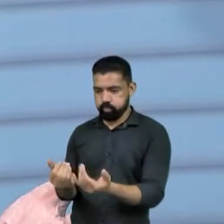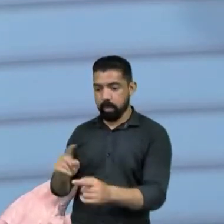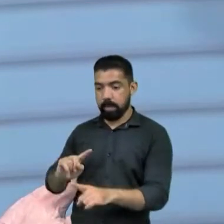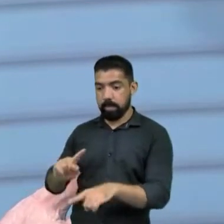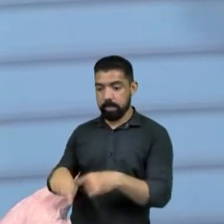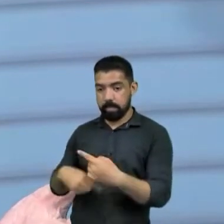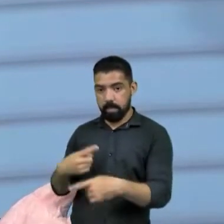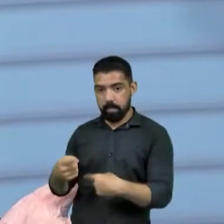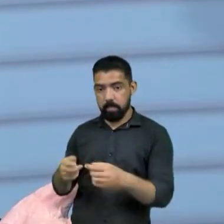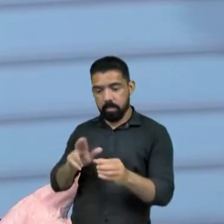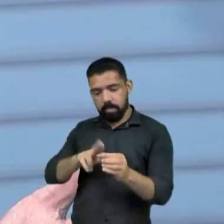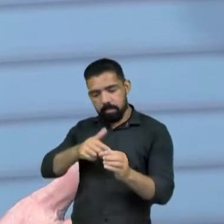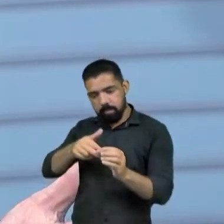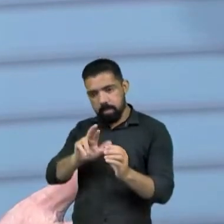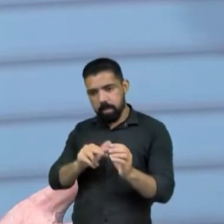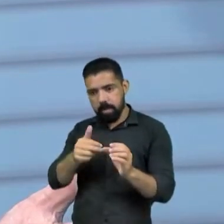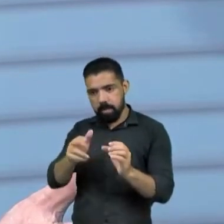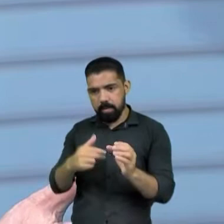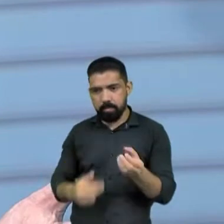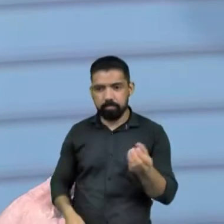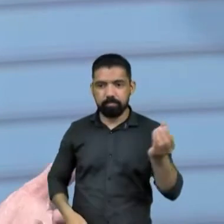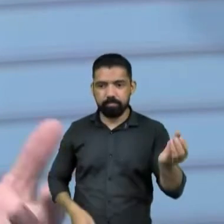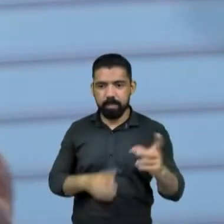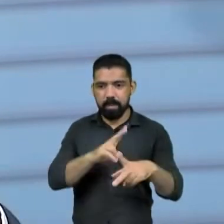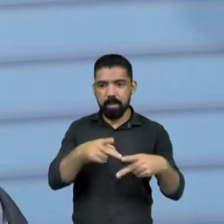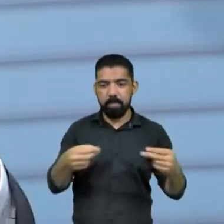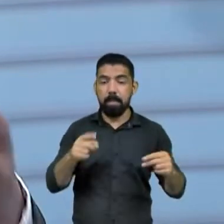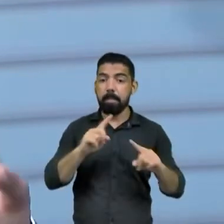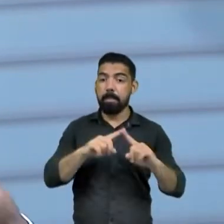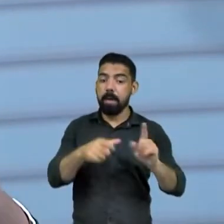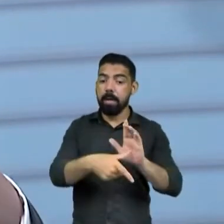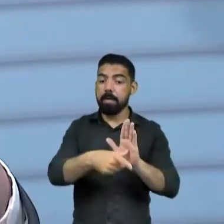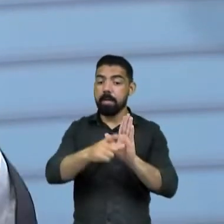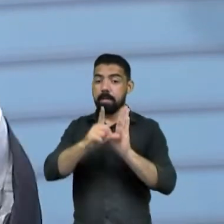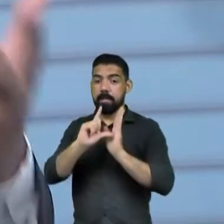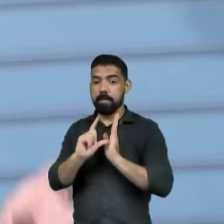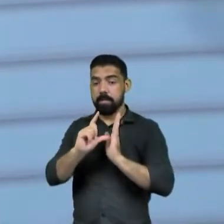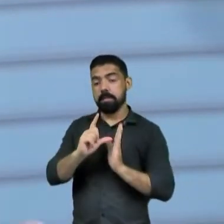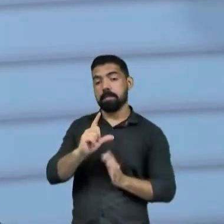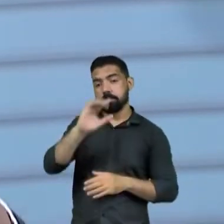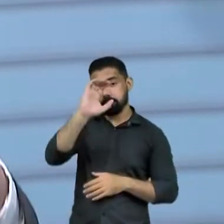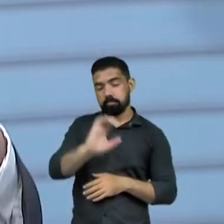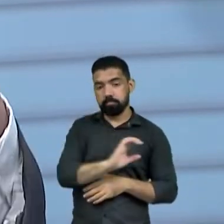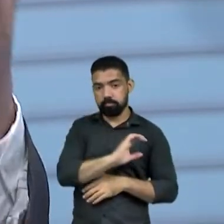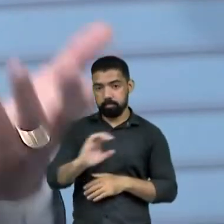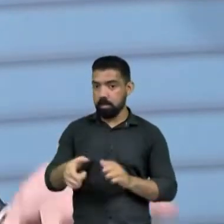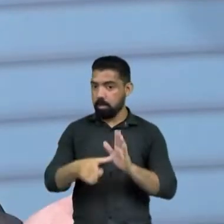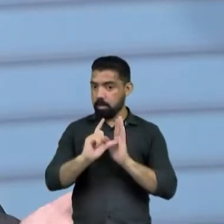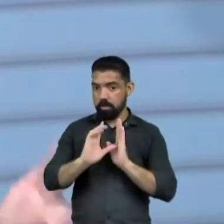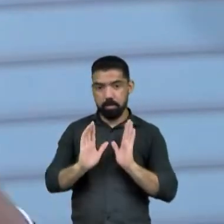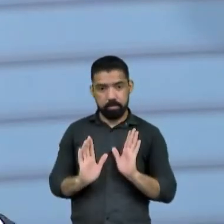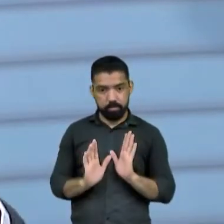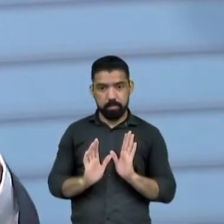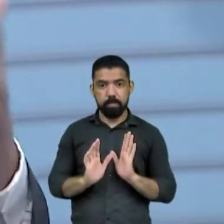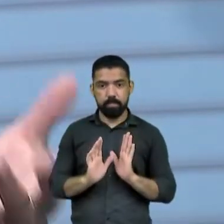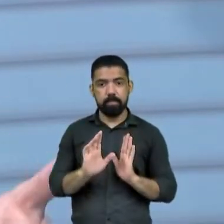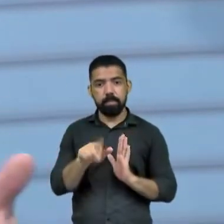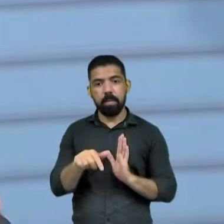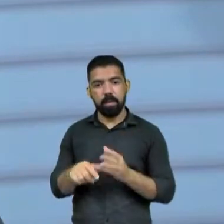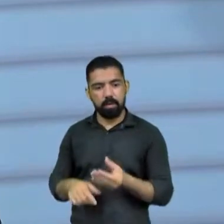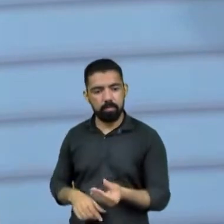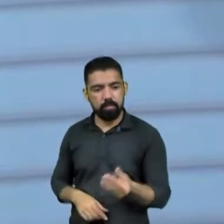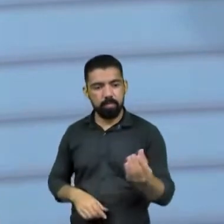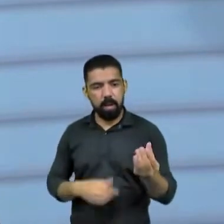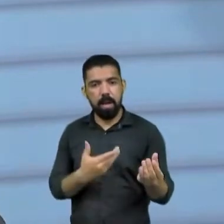cristianismo ah é anterior ao cristianismo né então eles já faziam isso como questão de presentear o outro dizer Olha nós somos amigos né seja